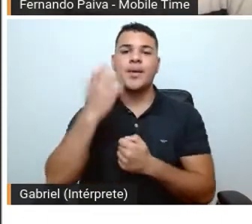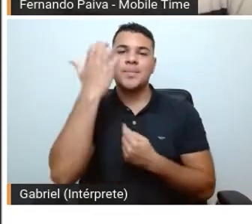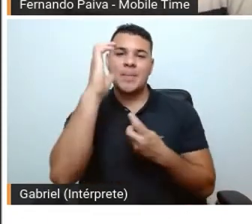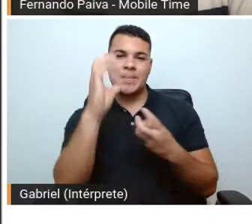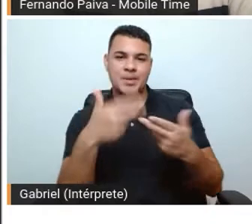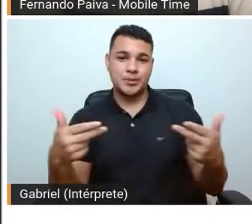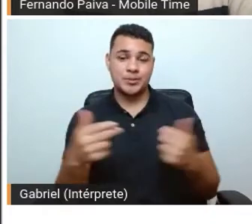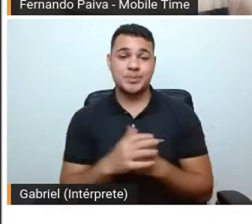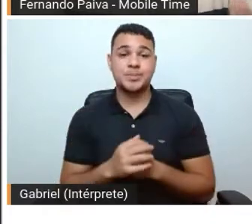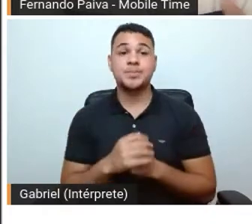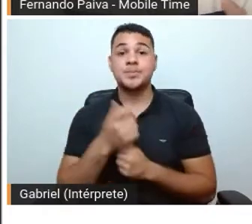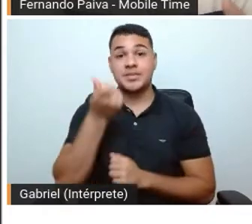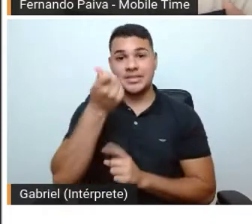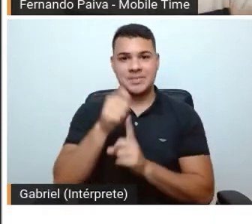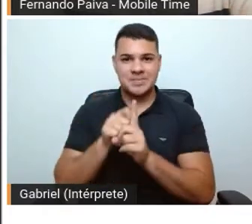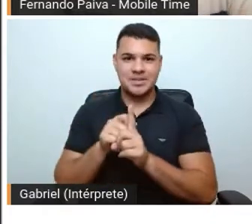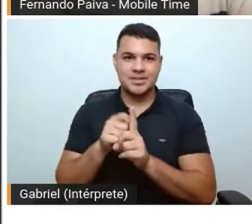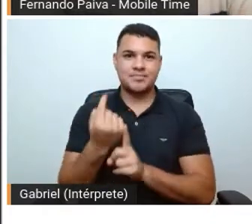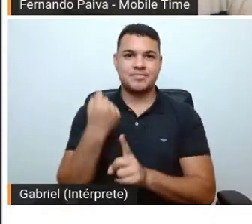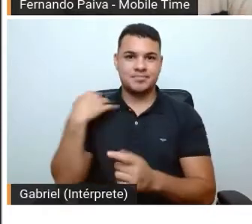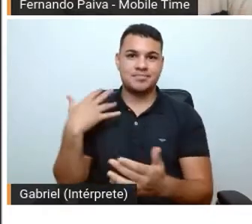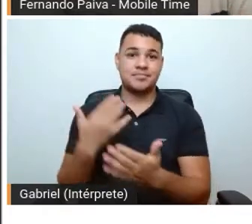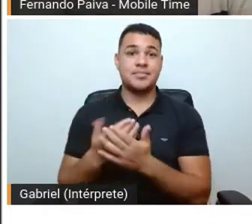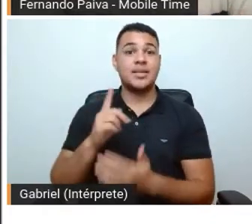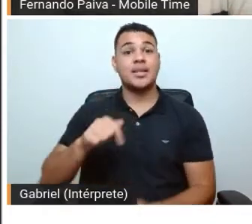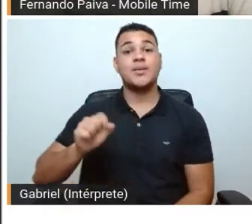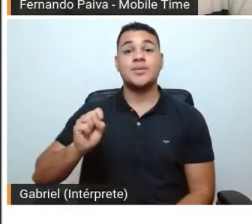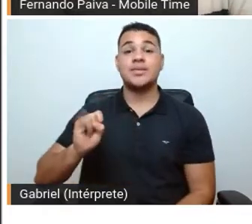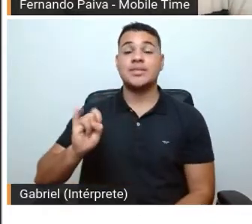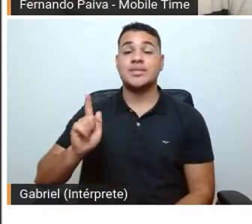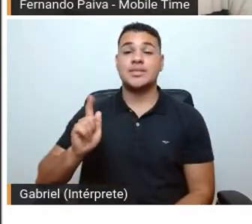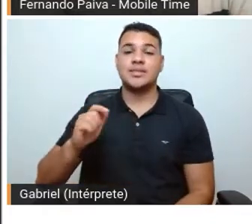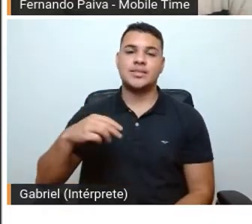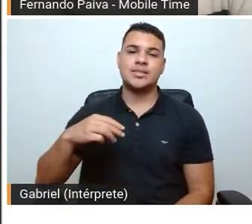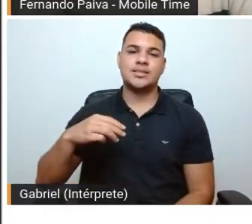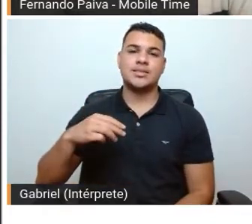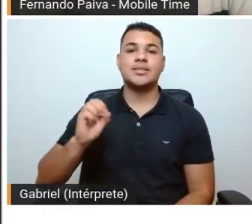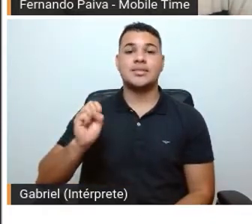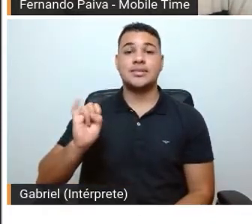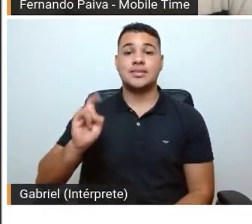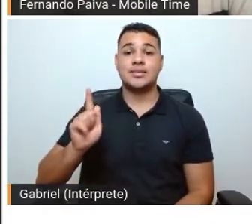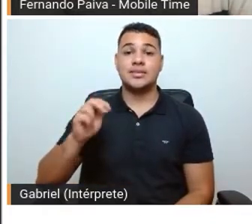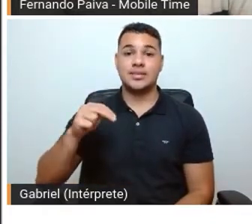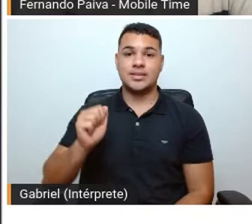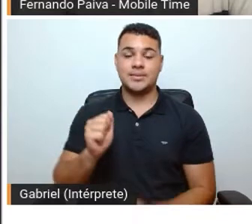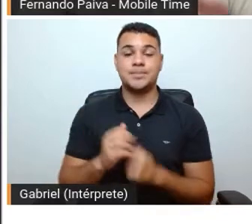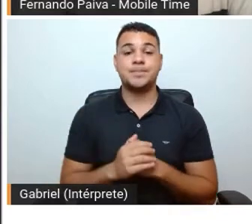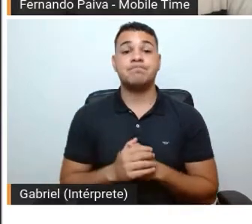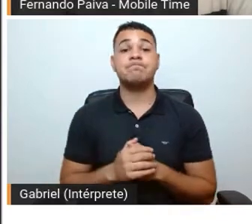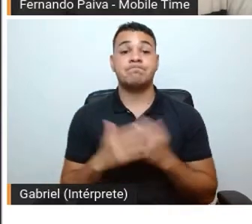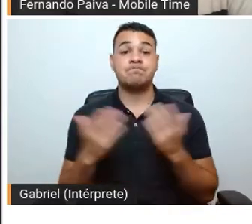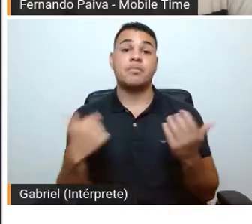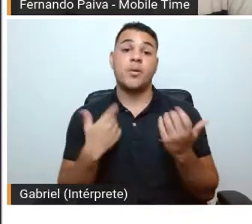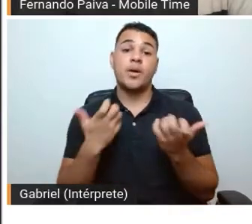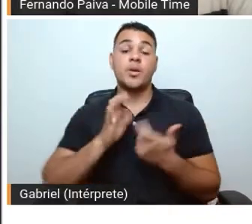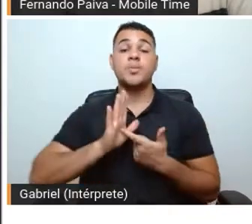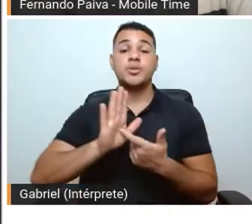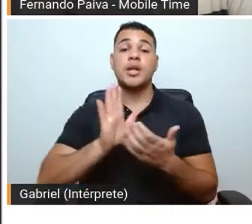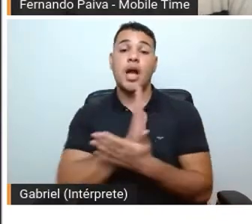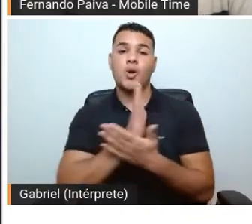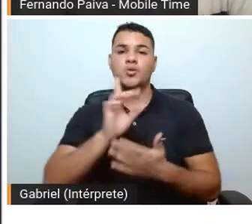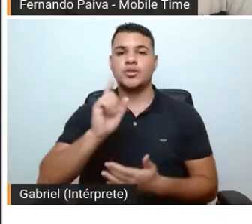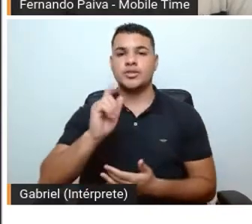também de seis meses pra cá o signo e eu vou apresentar aqui alguns dados da